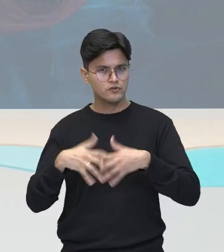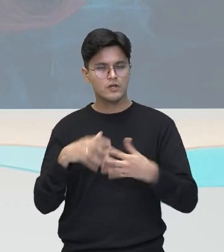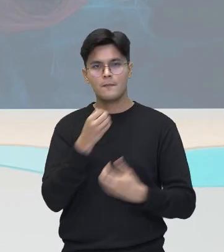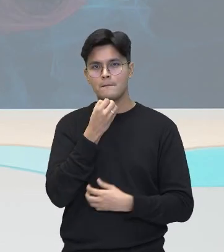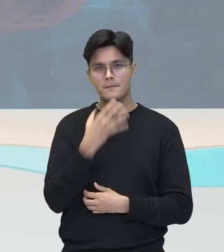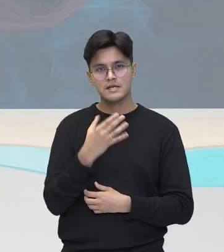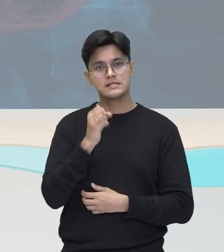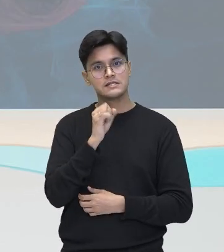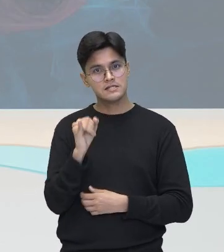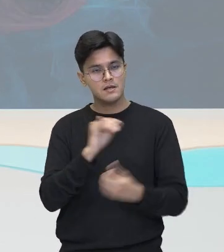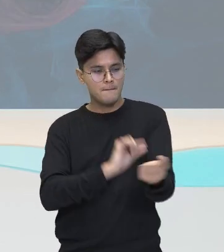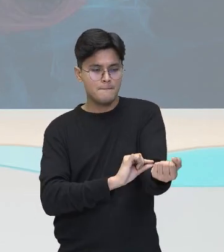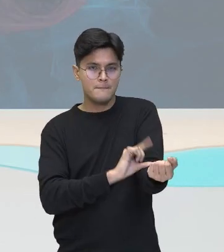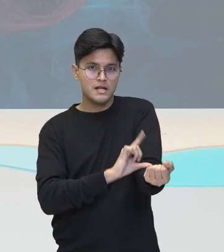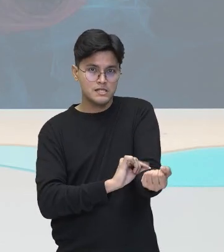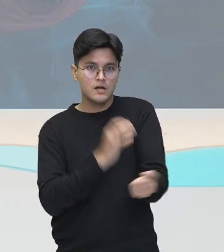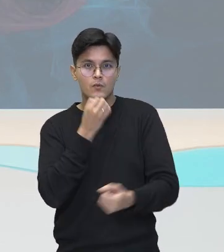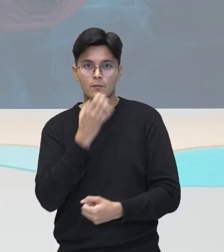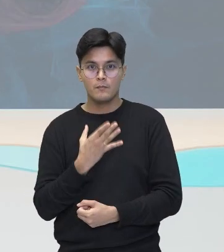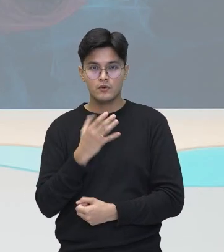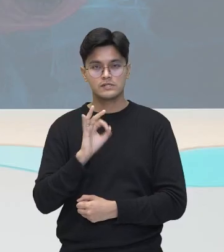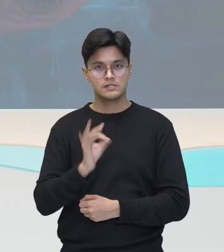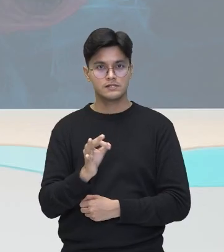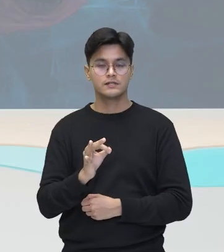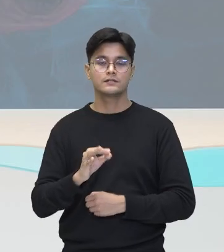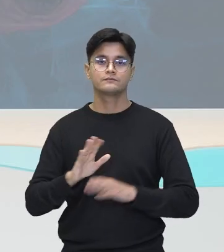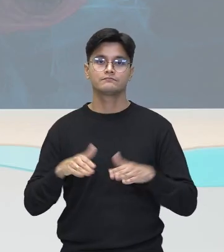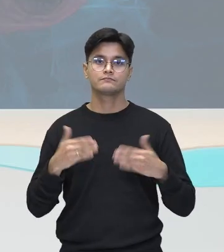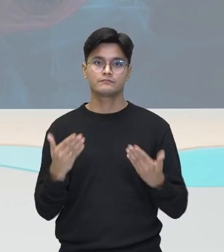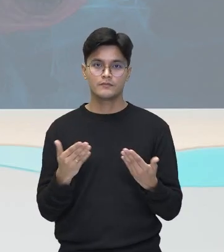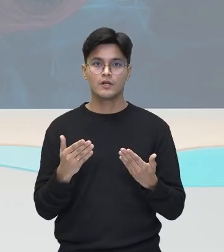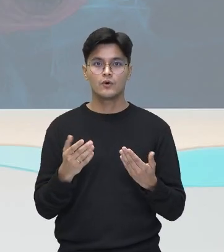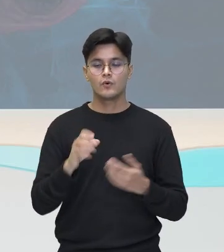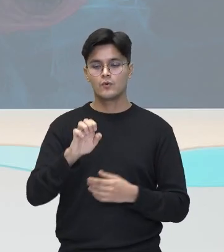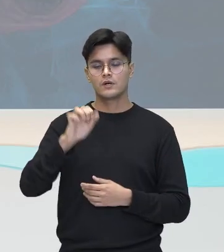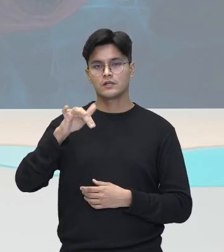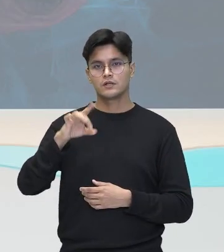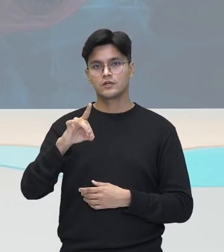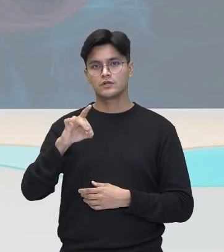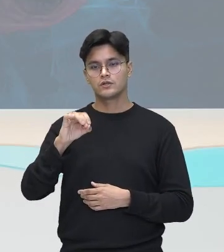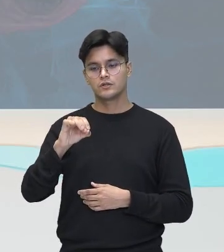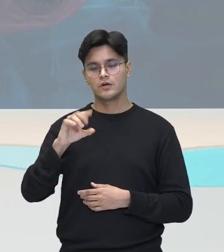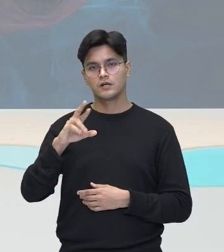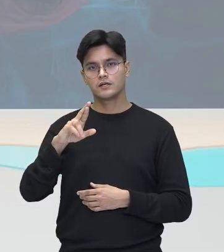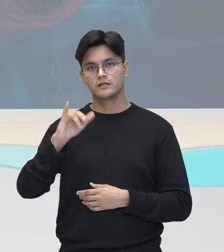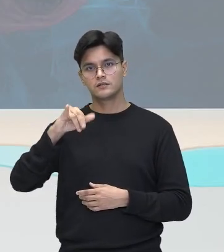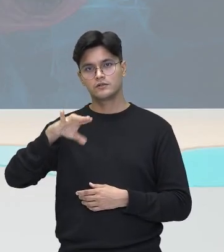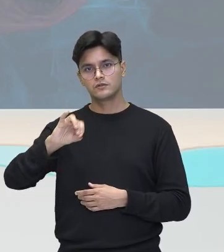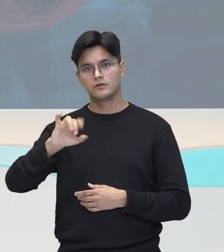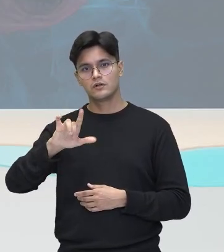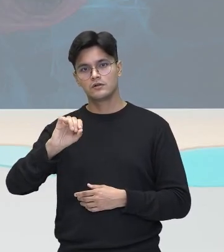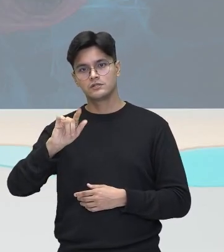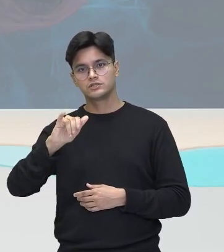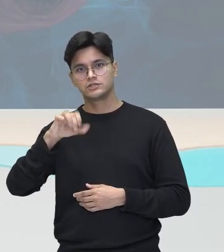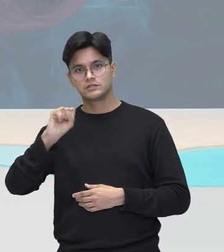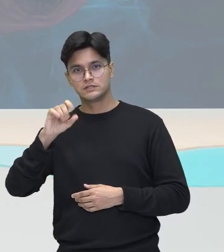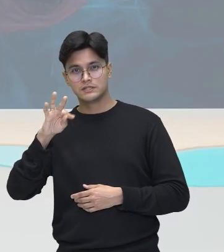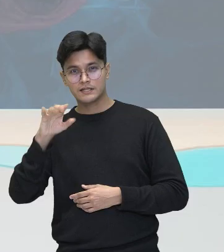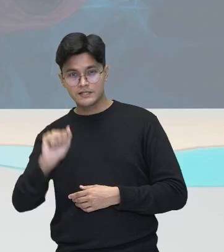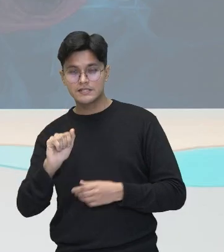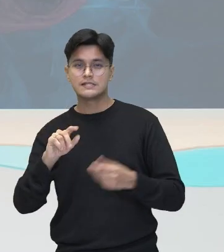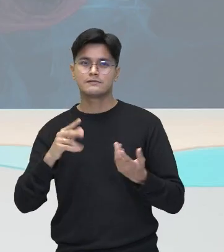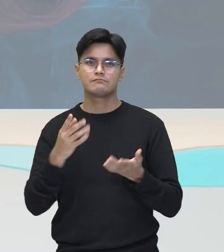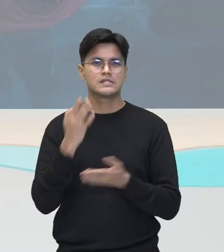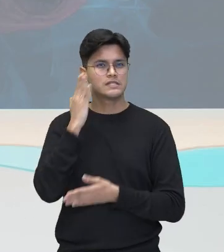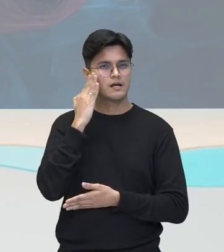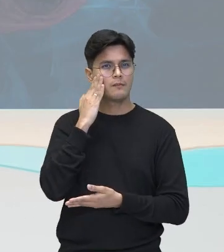uma atividade física. Opa, passou? Tudo bem? Vai para o endócrino para ver como é que está a parte, né, de glândulas, parte hormonais.